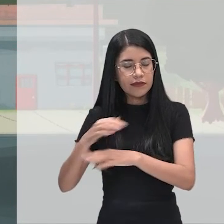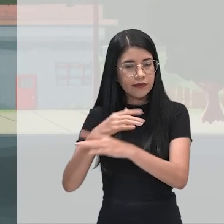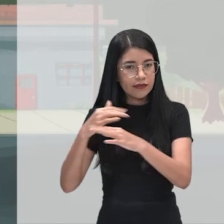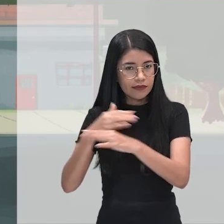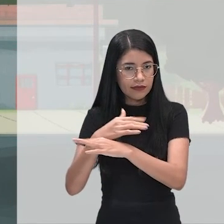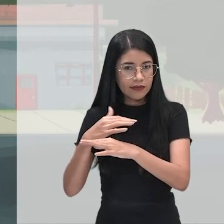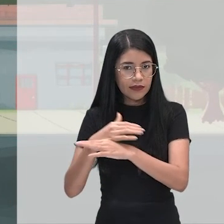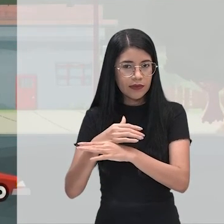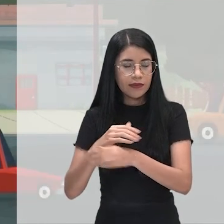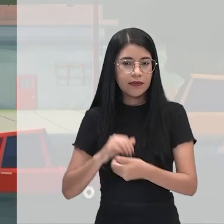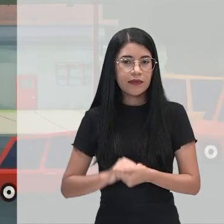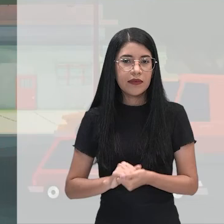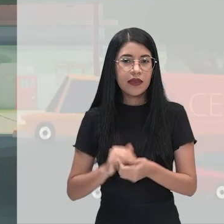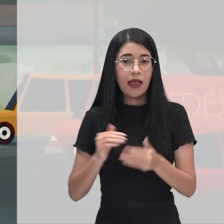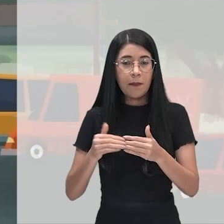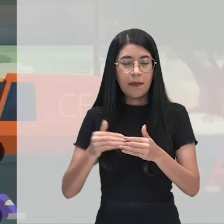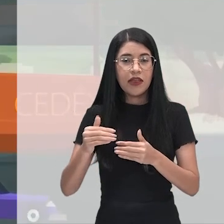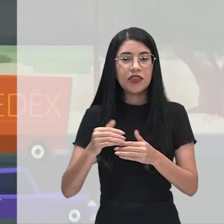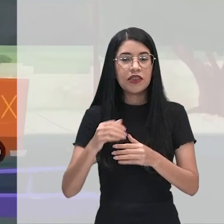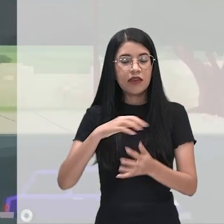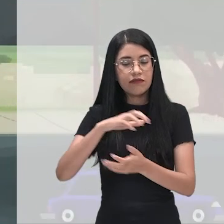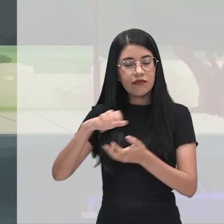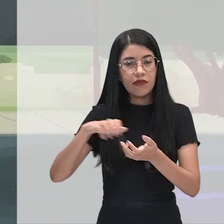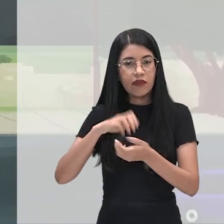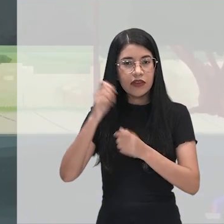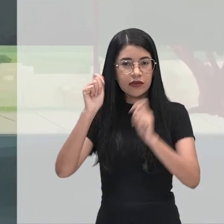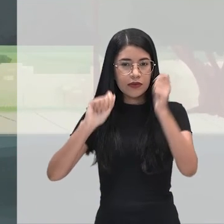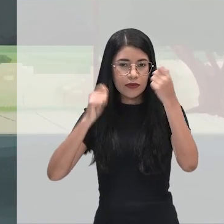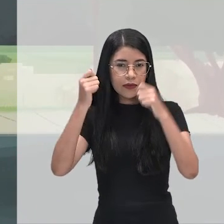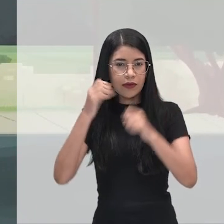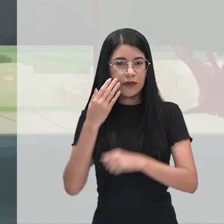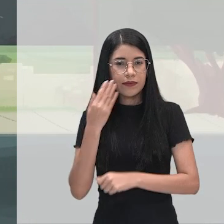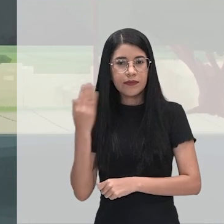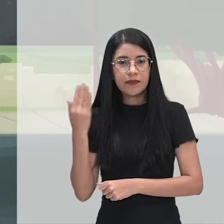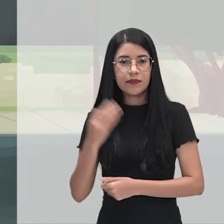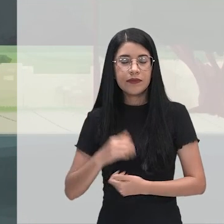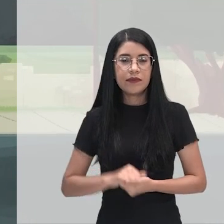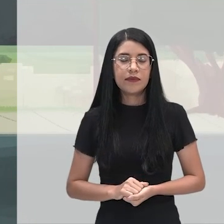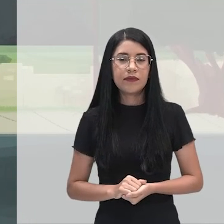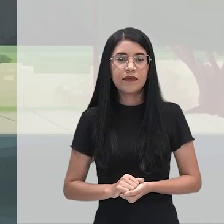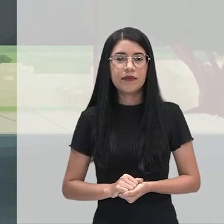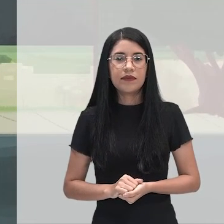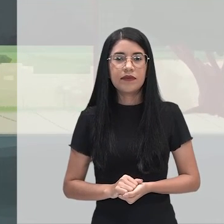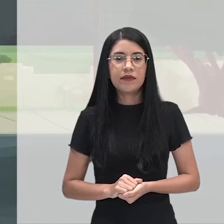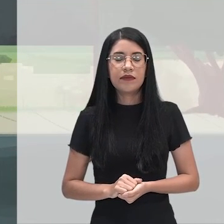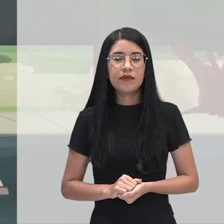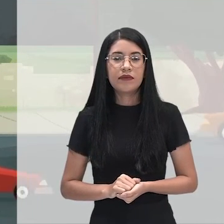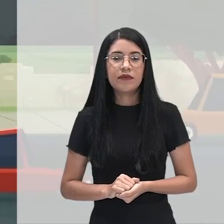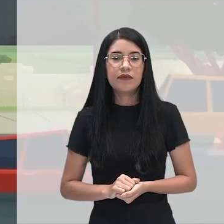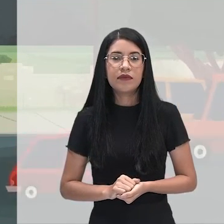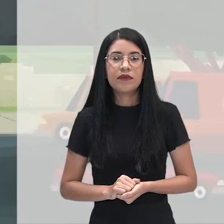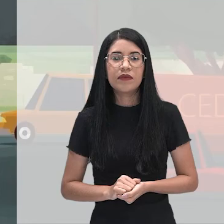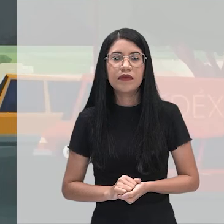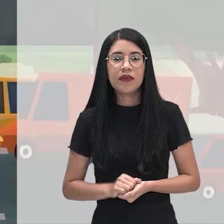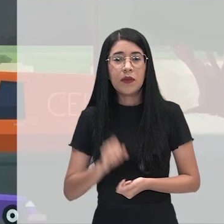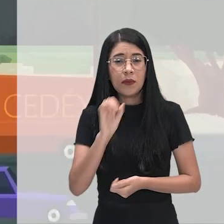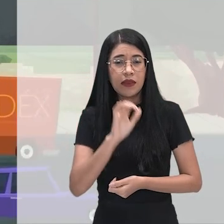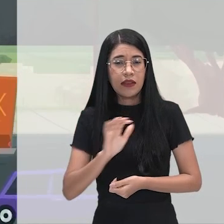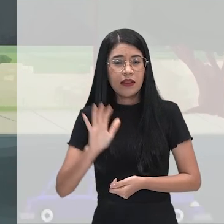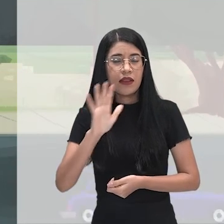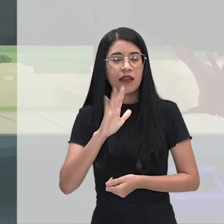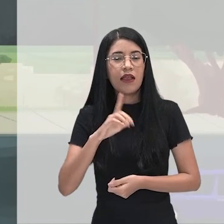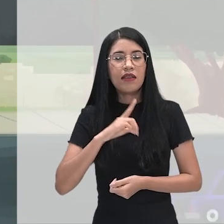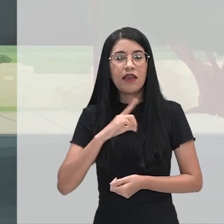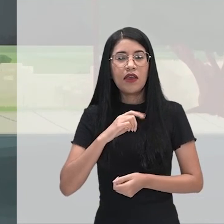também, começam a aparecer também as edificações, né? E esse processo de urbanização ele se intensifica